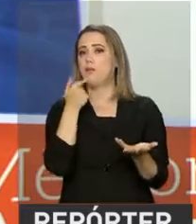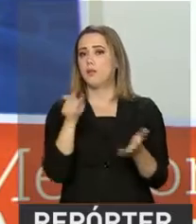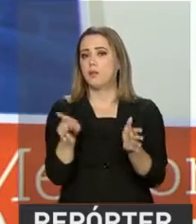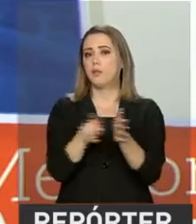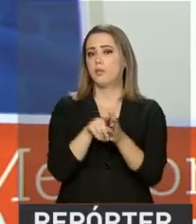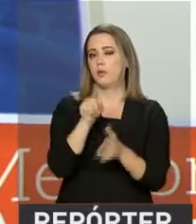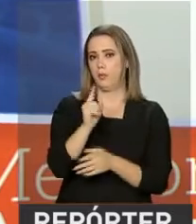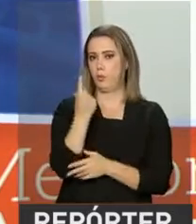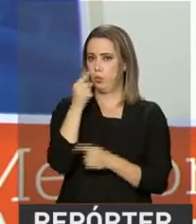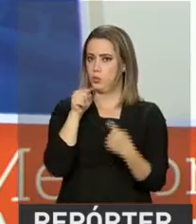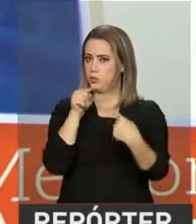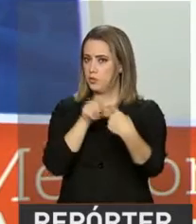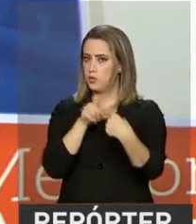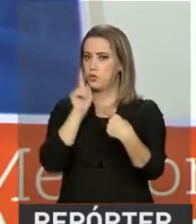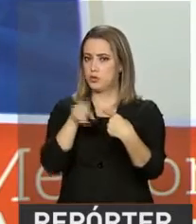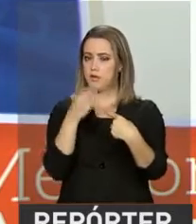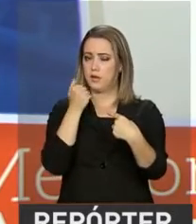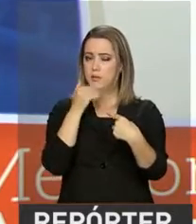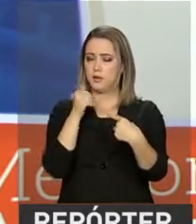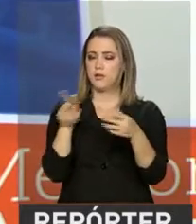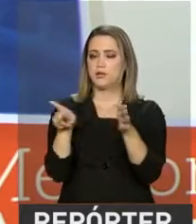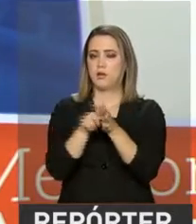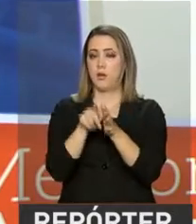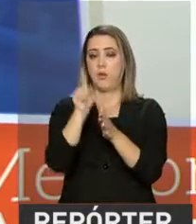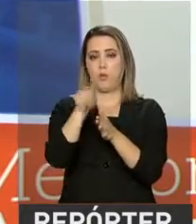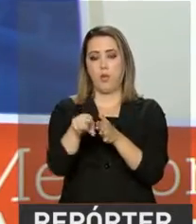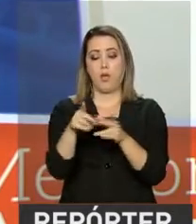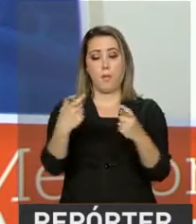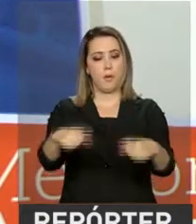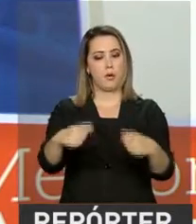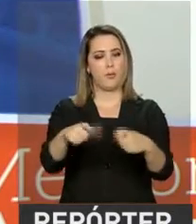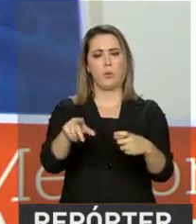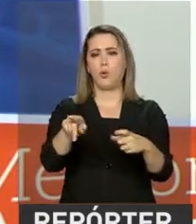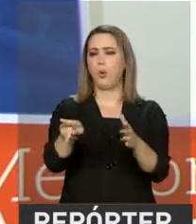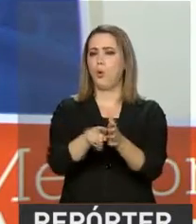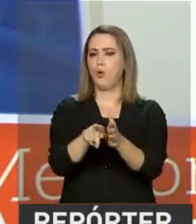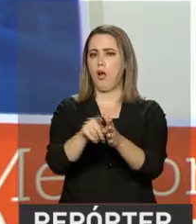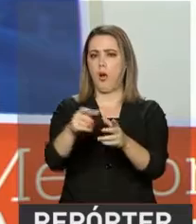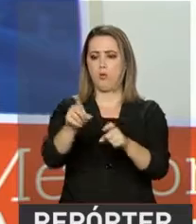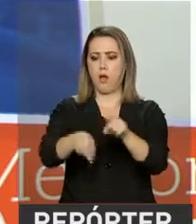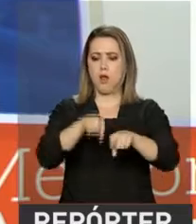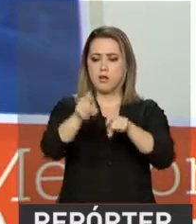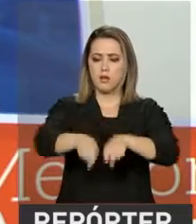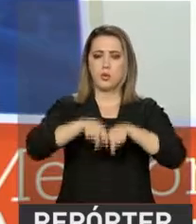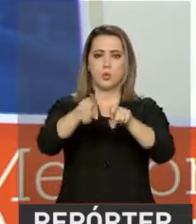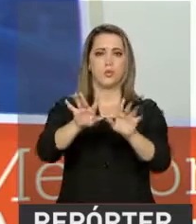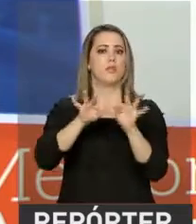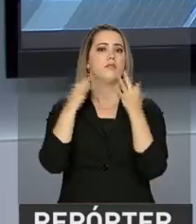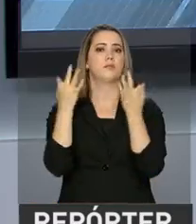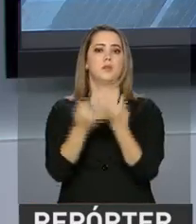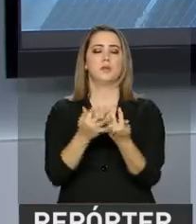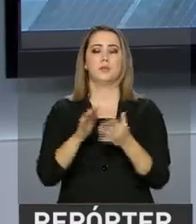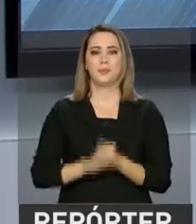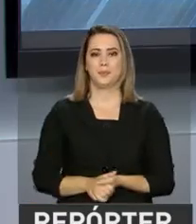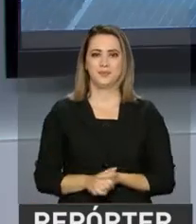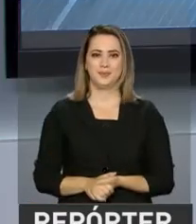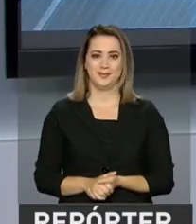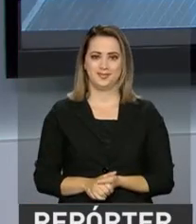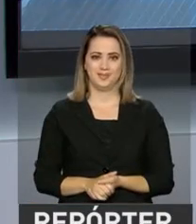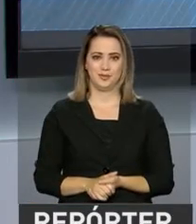nossas diretrizes na alimentação escolar são exatamente os alimentos produzidos pelo pequeno agricultor pelo agricultor familiar